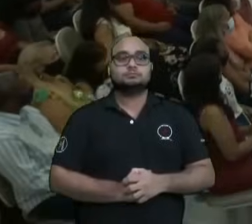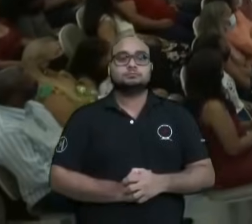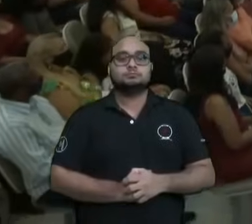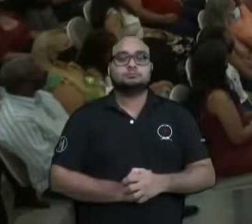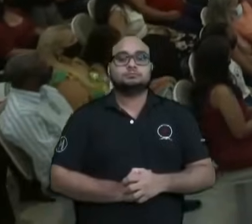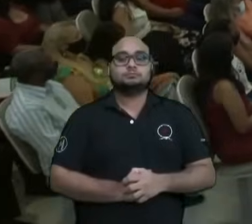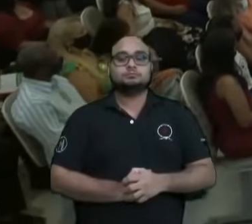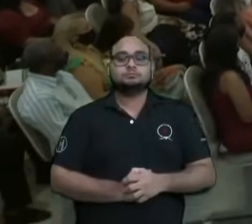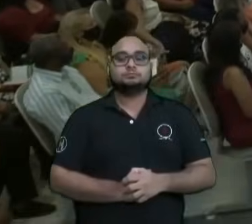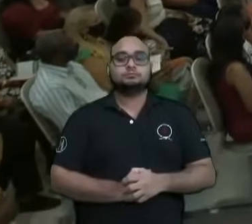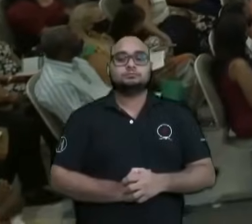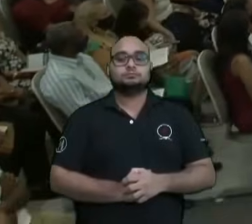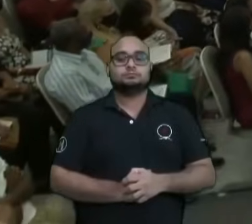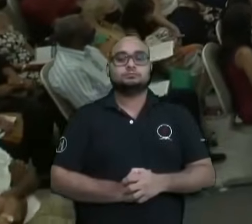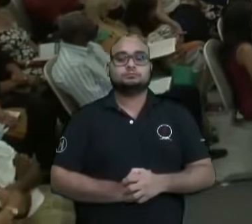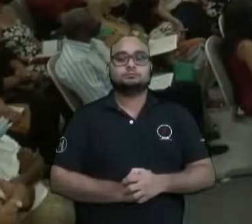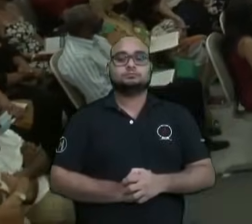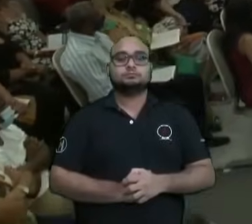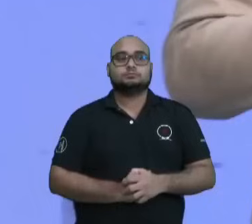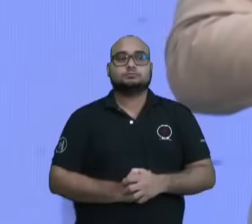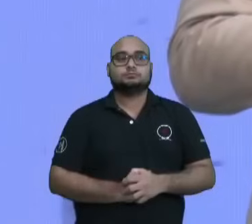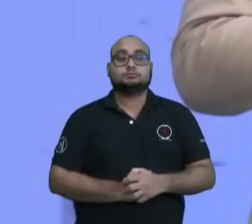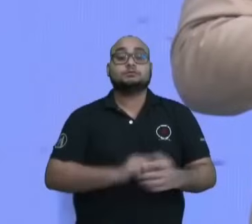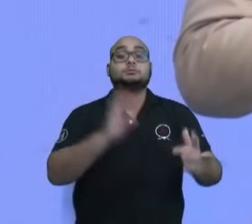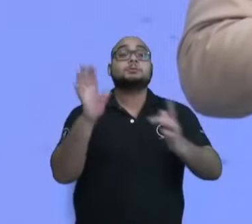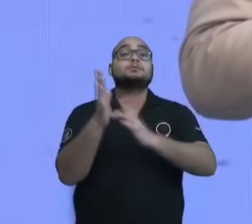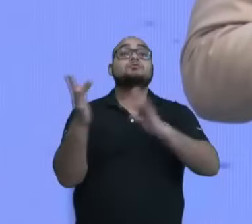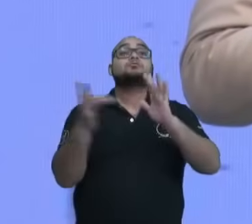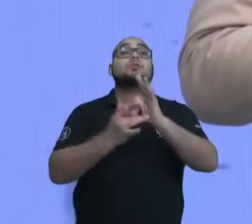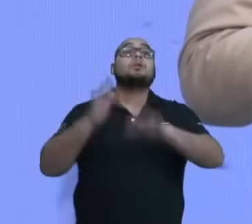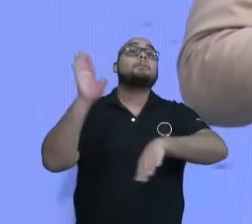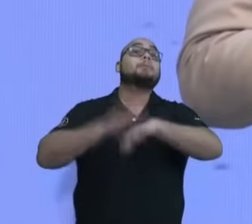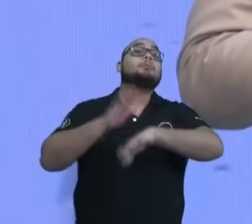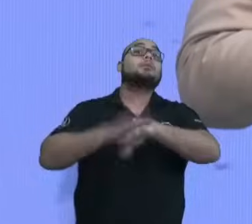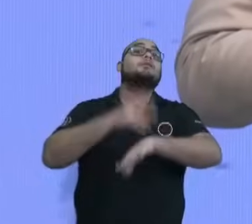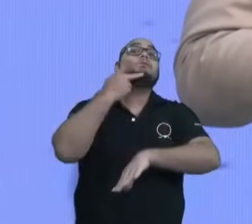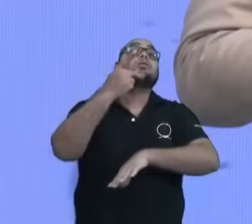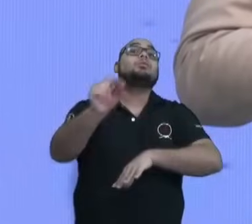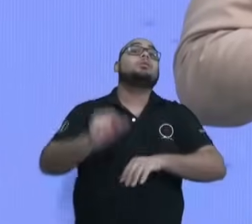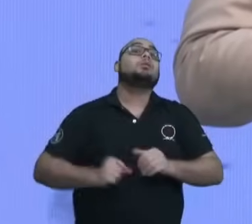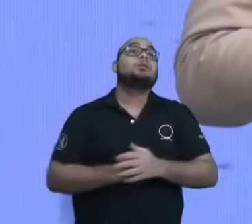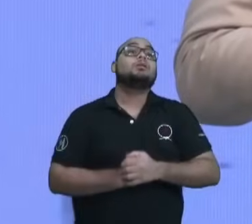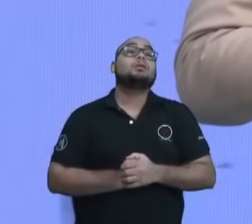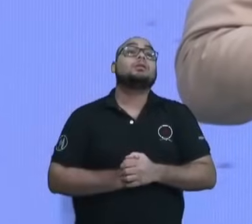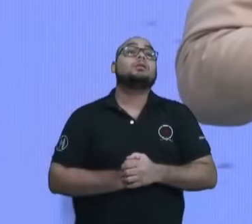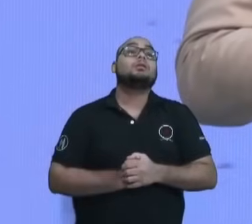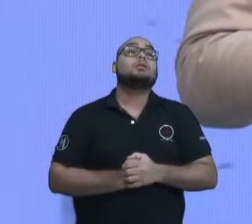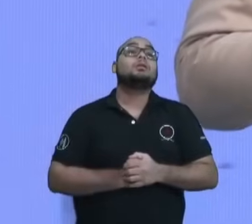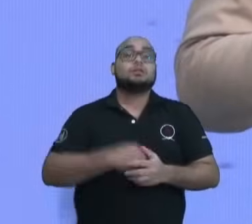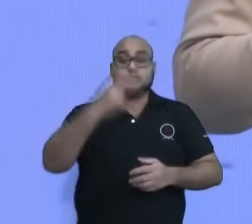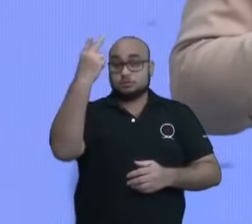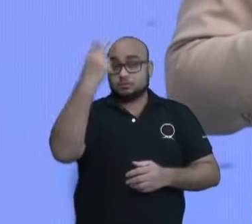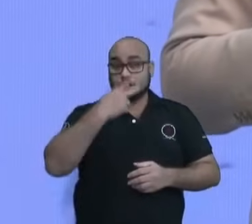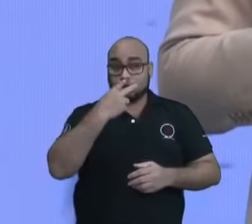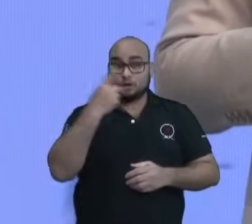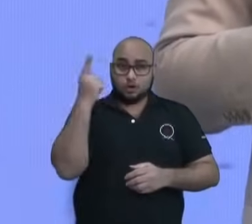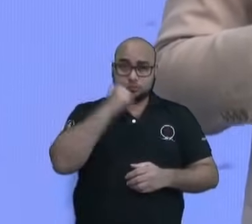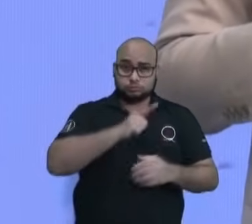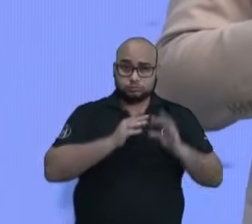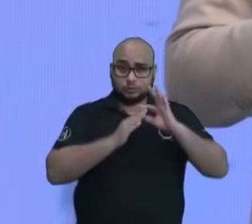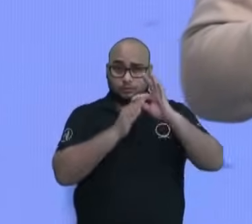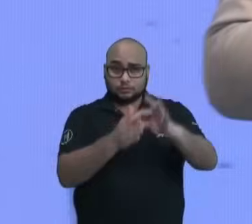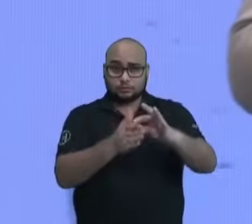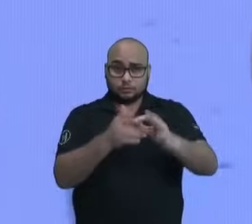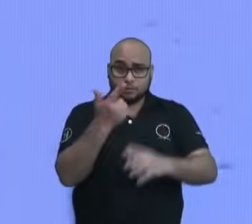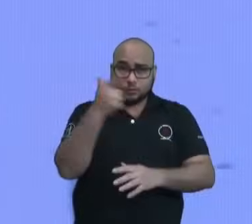autoridade negócio é feio foi Jesus que falou pode um cego Guar outro cego ambos vão cair na cova